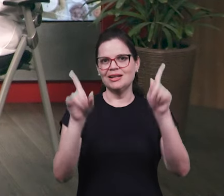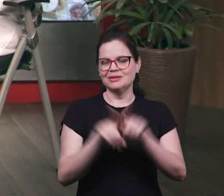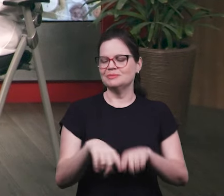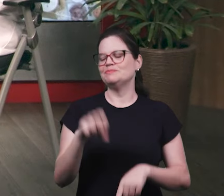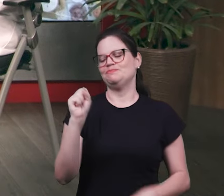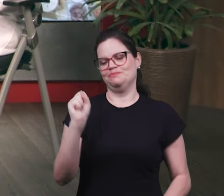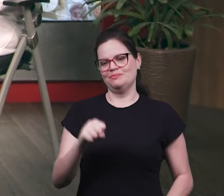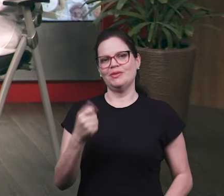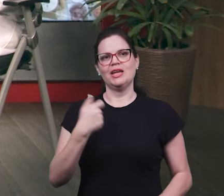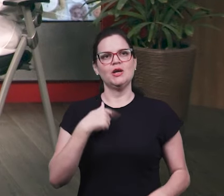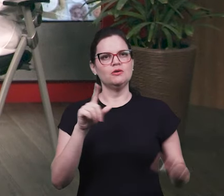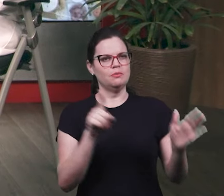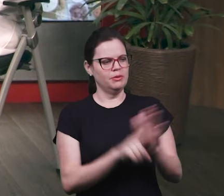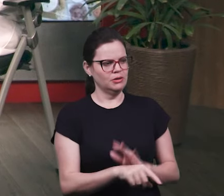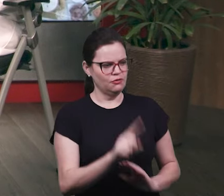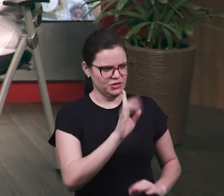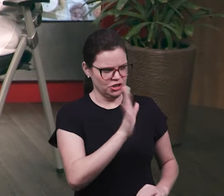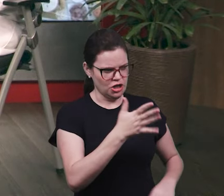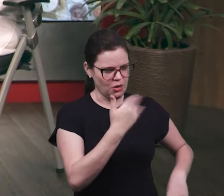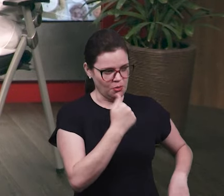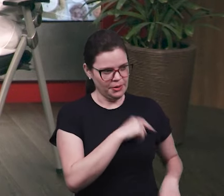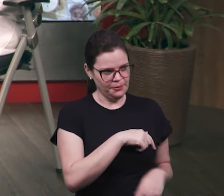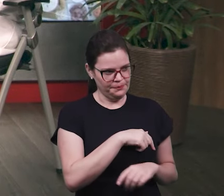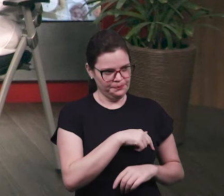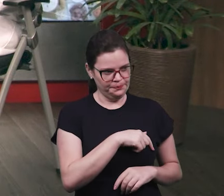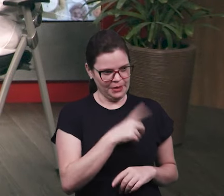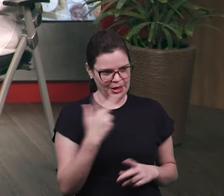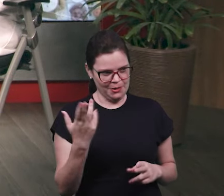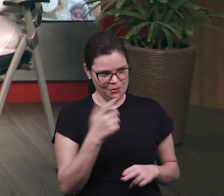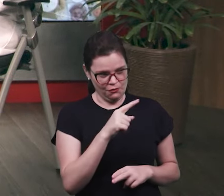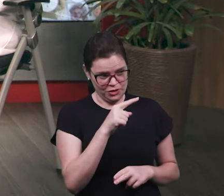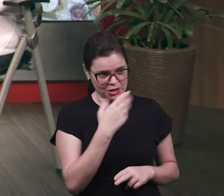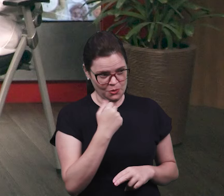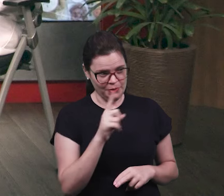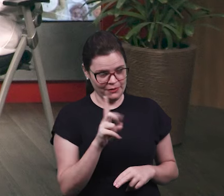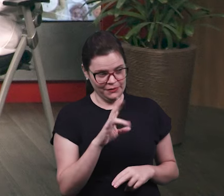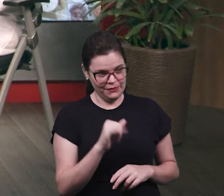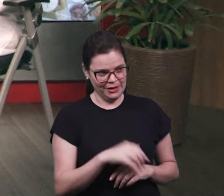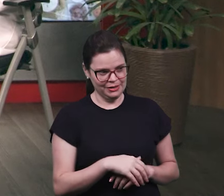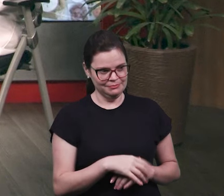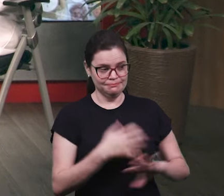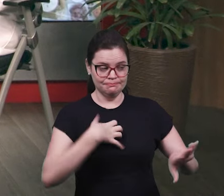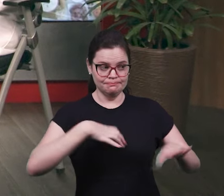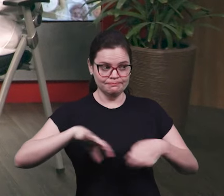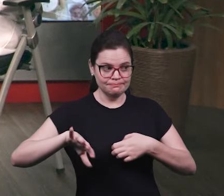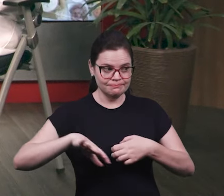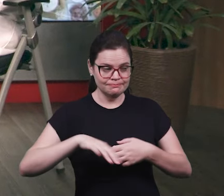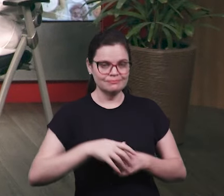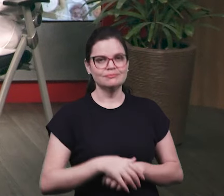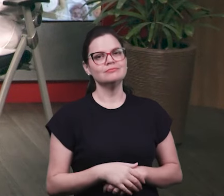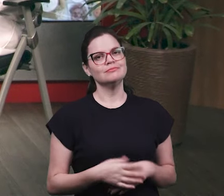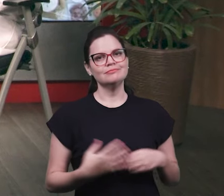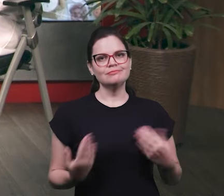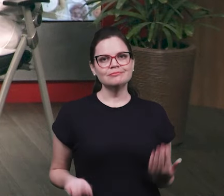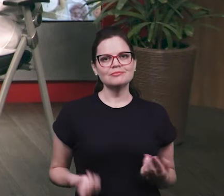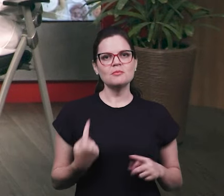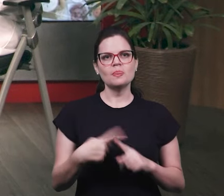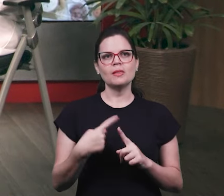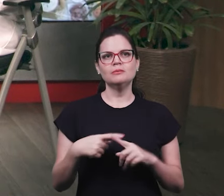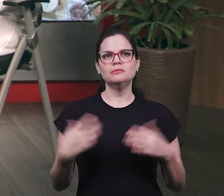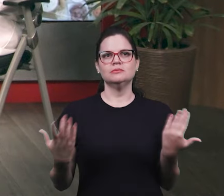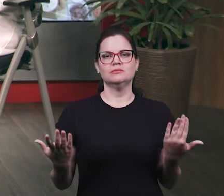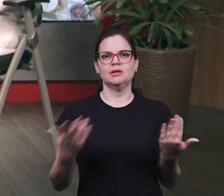às vezes eu já perguntei Você comeria Hum tá vou colocar no lugar do outro né isso porque sai